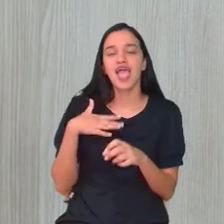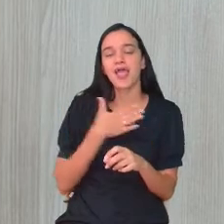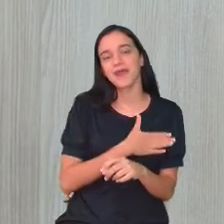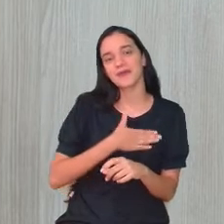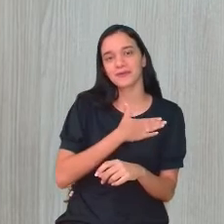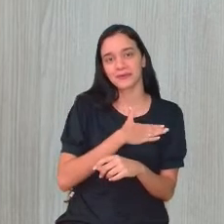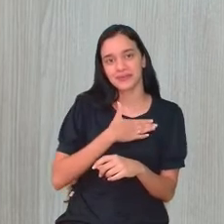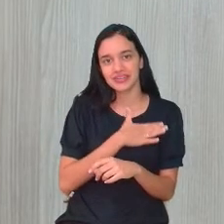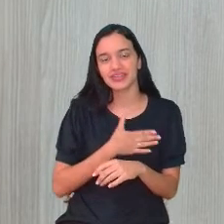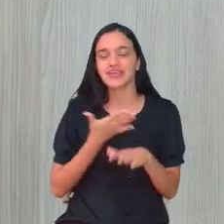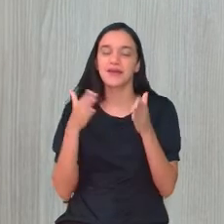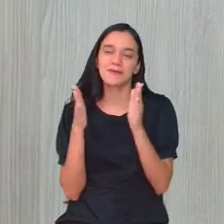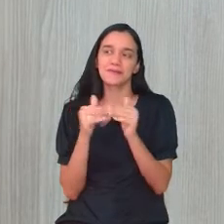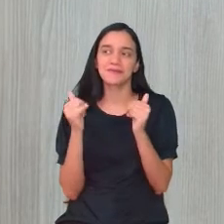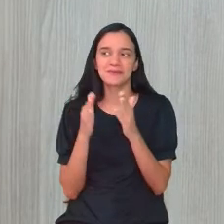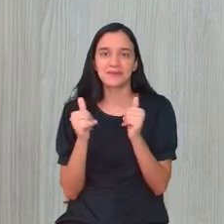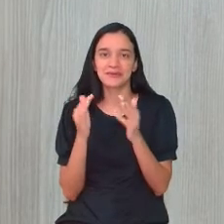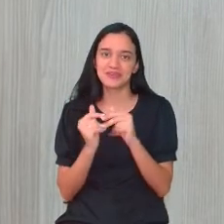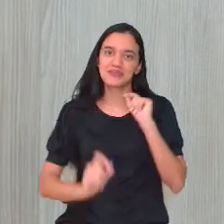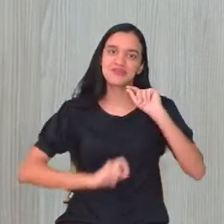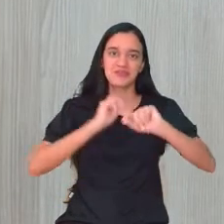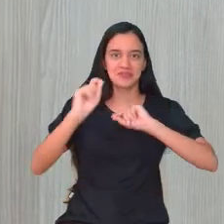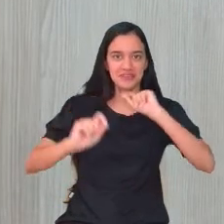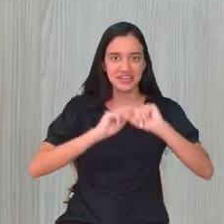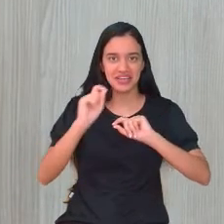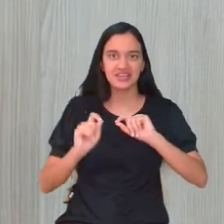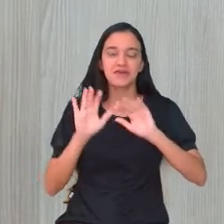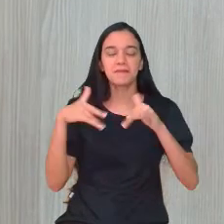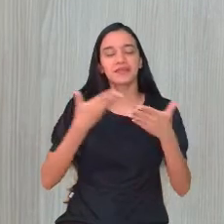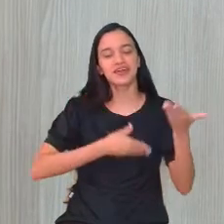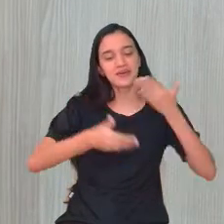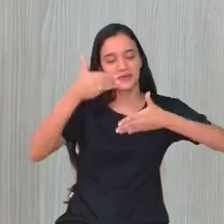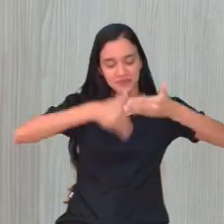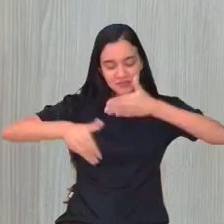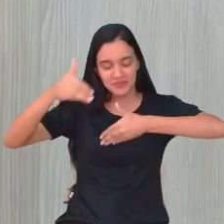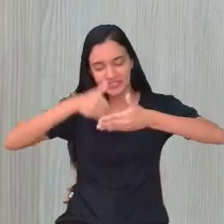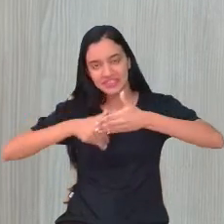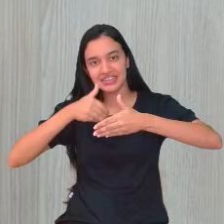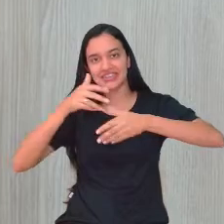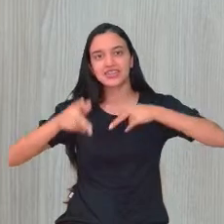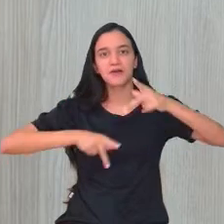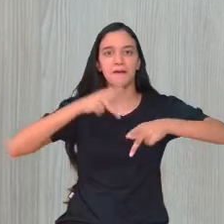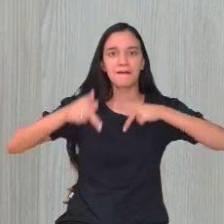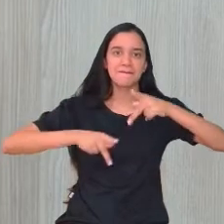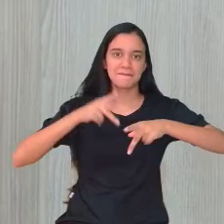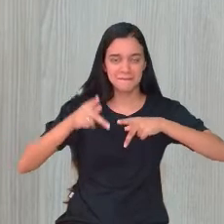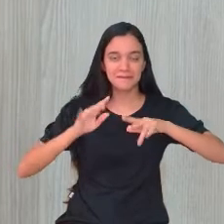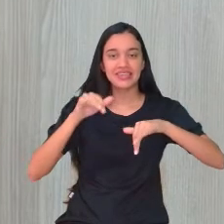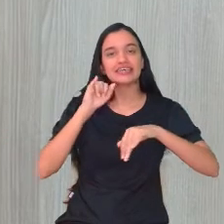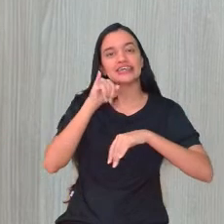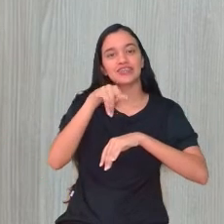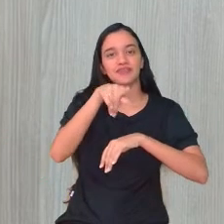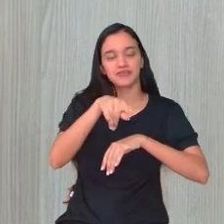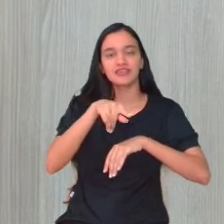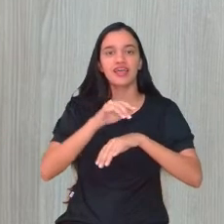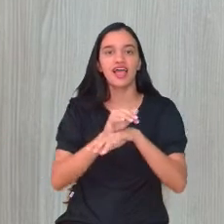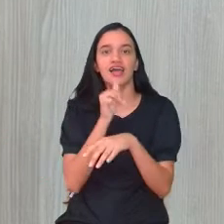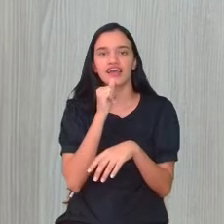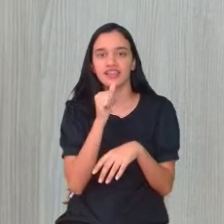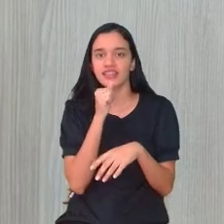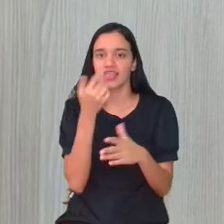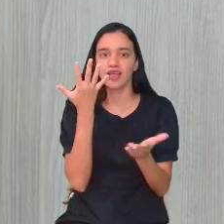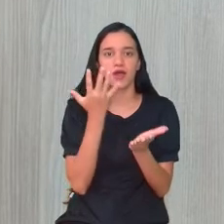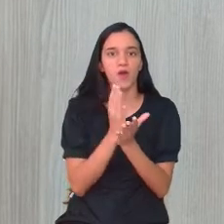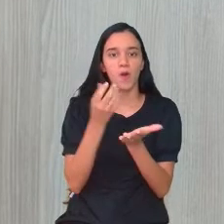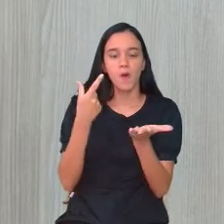Gostaria também de pedir aqui, viu, professor Luciano, a participação dessa galera, né? Se você ainda não baixou